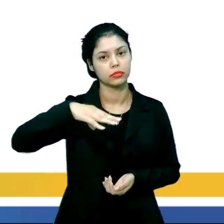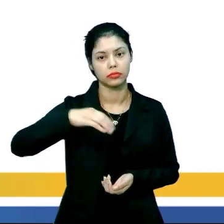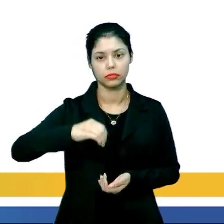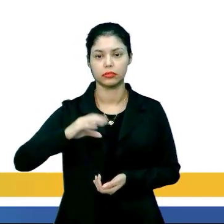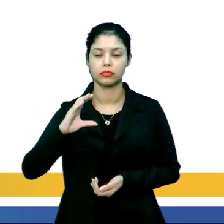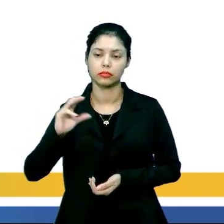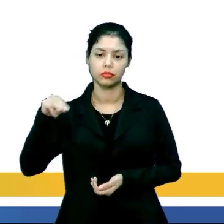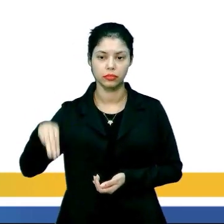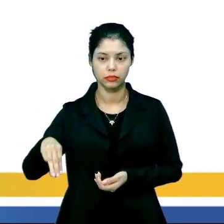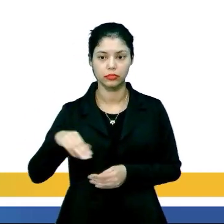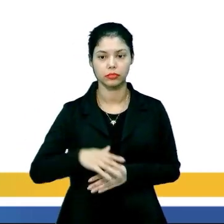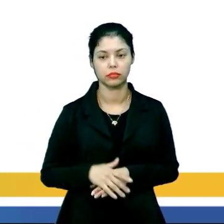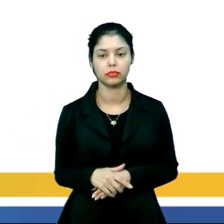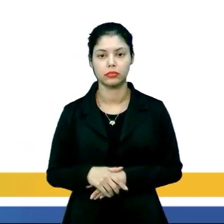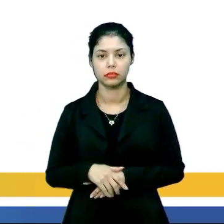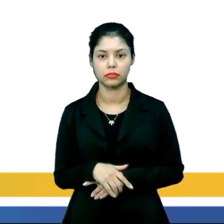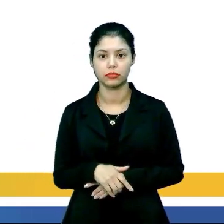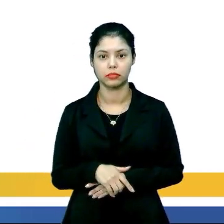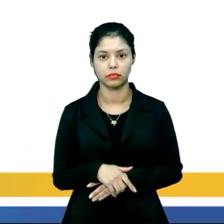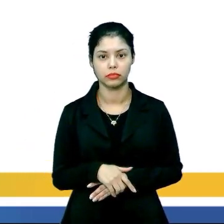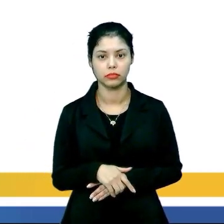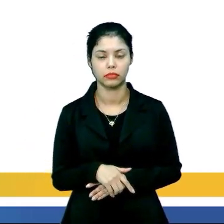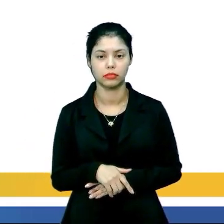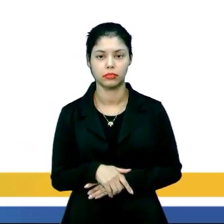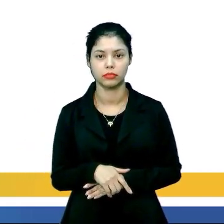refrigerador deve ser